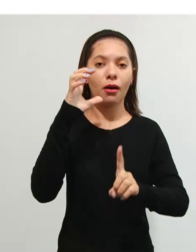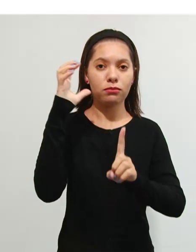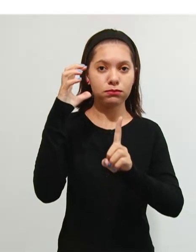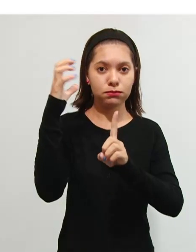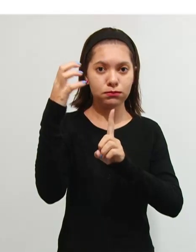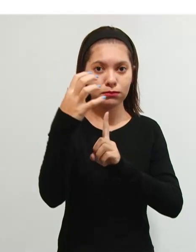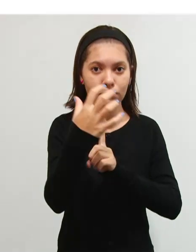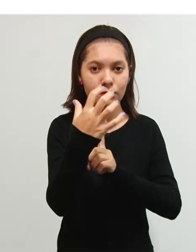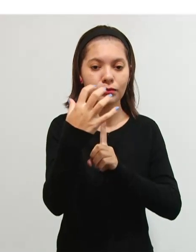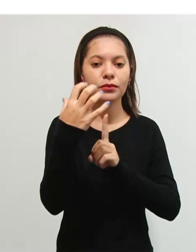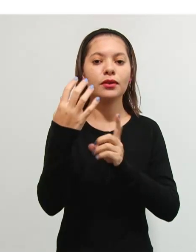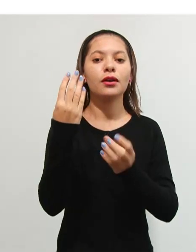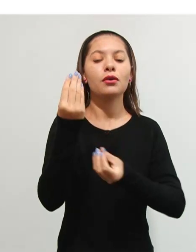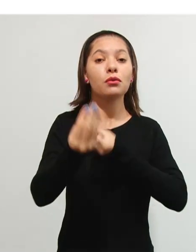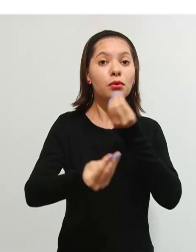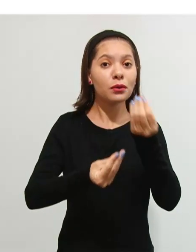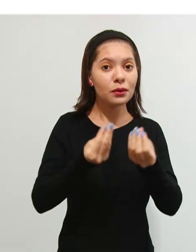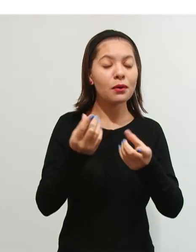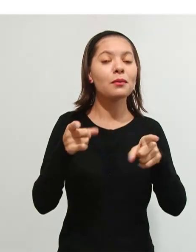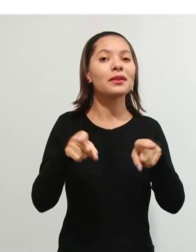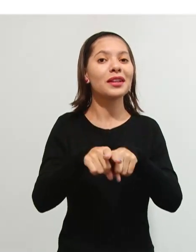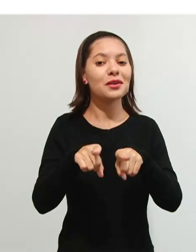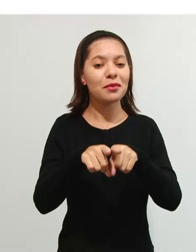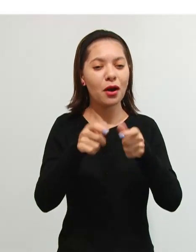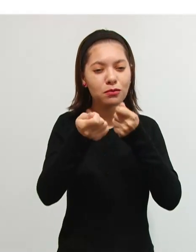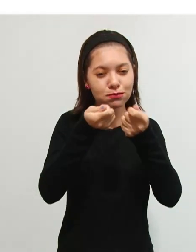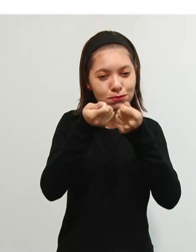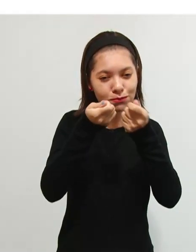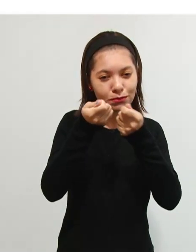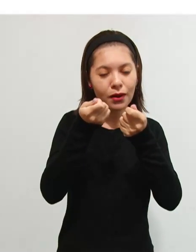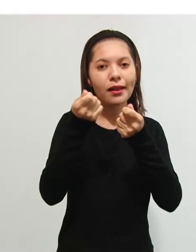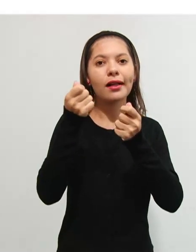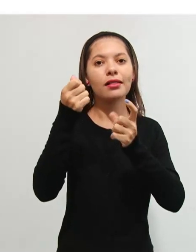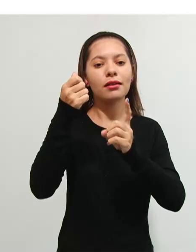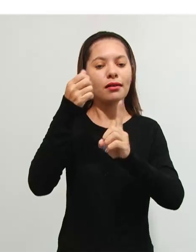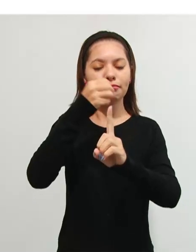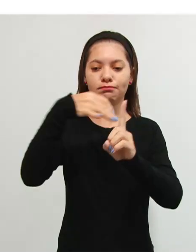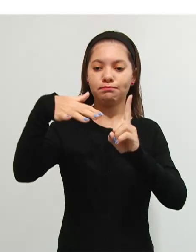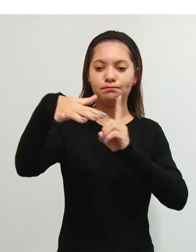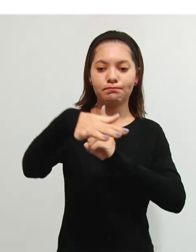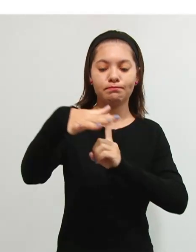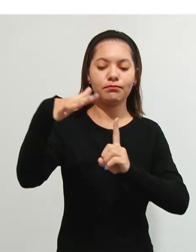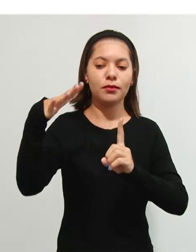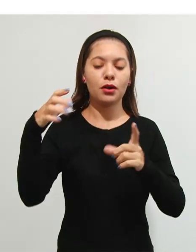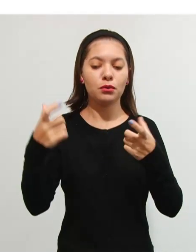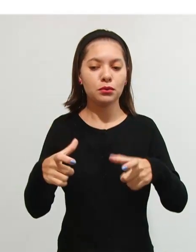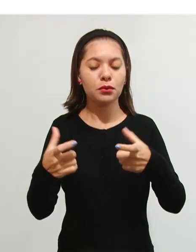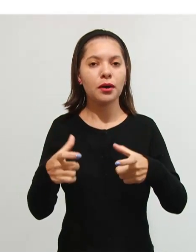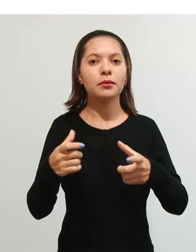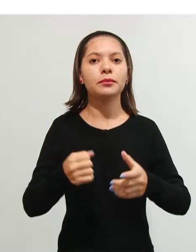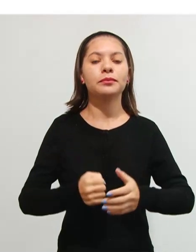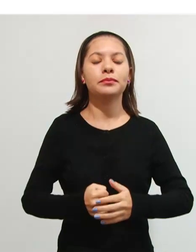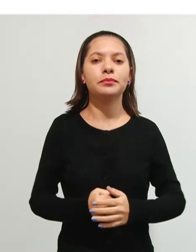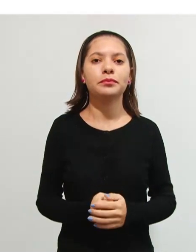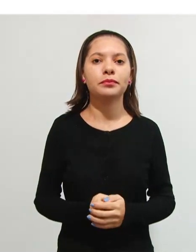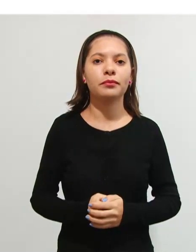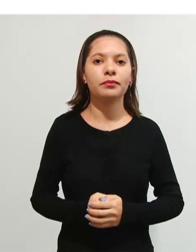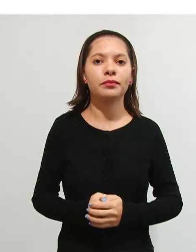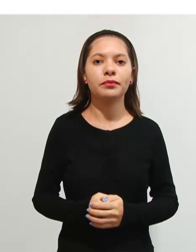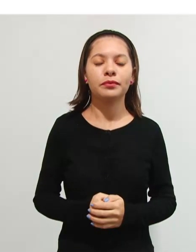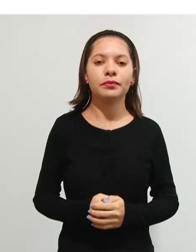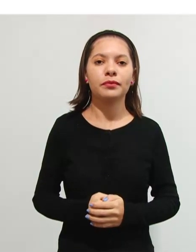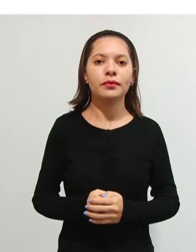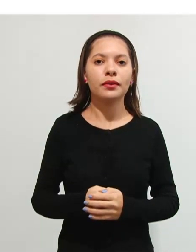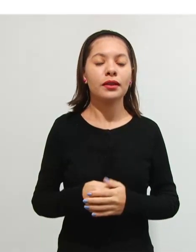influenciado ou até mesmo controlado por forças do ambiente. Então, muitas vezes eu sofria